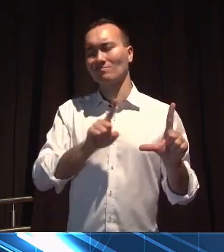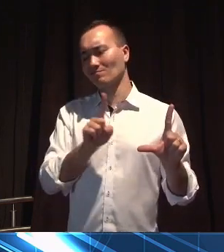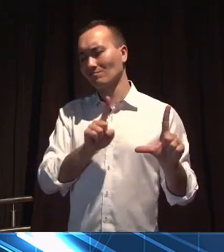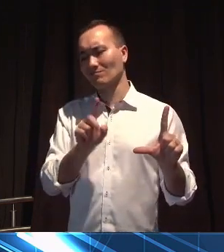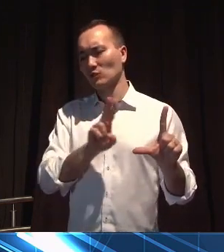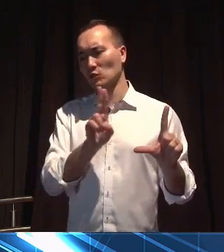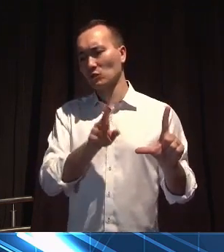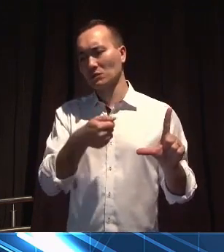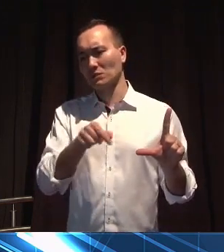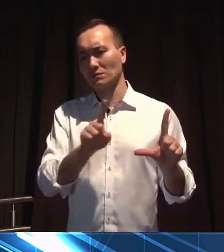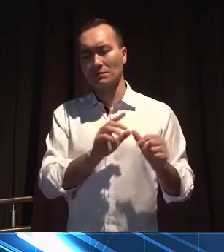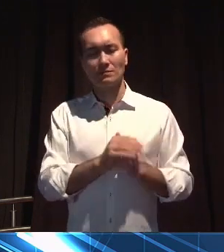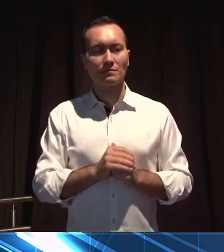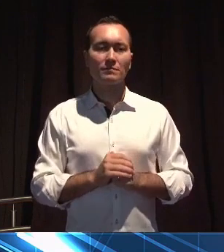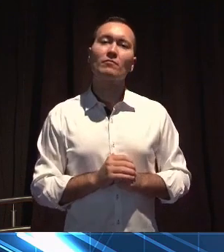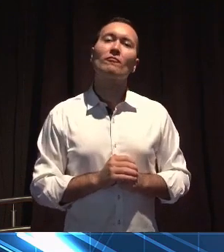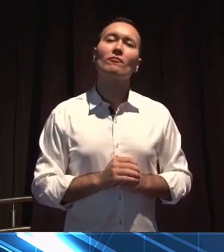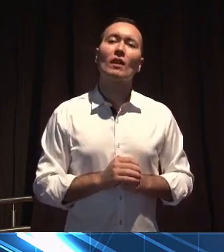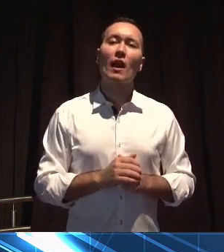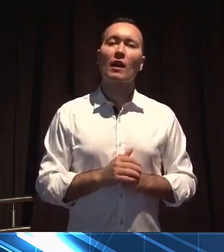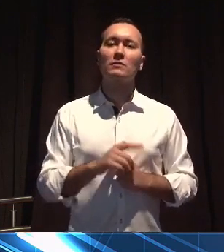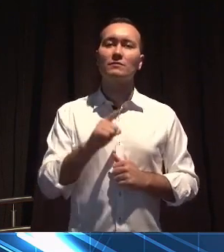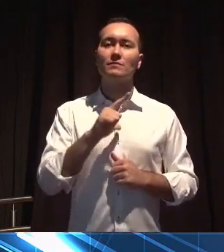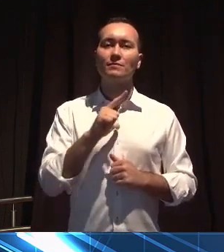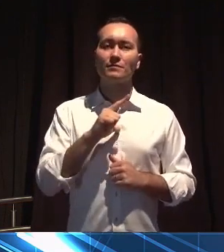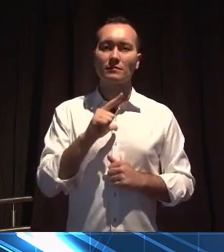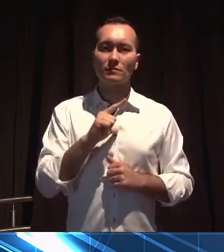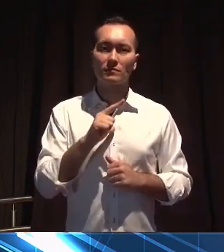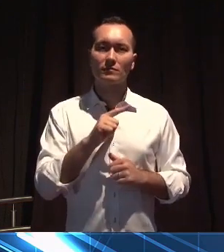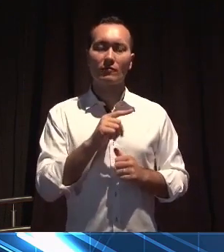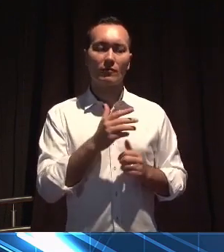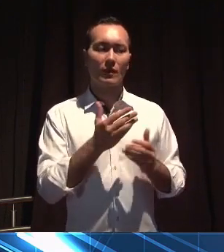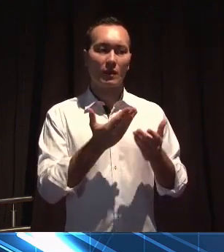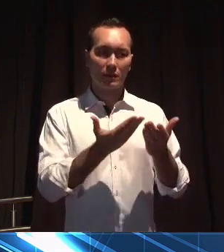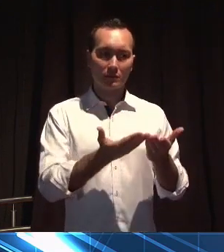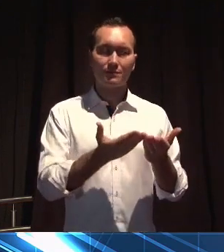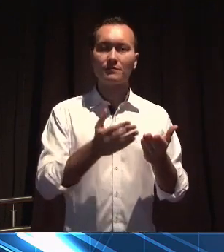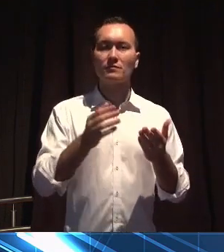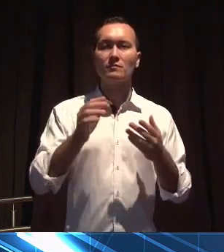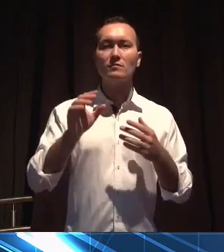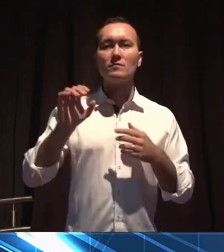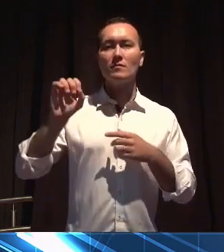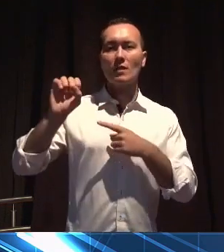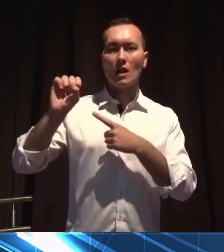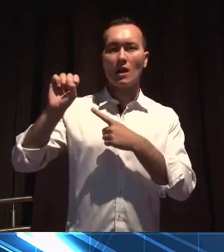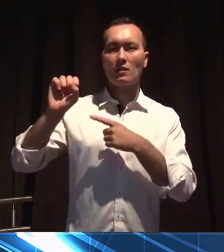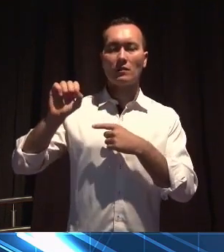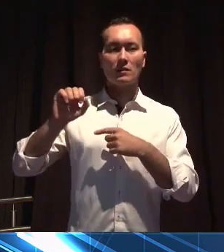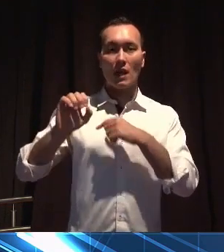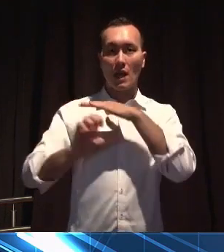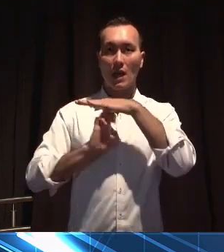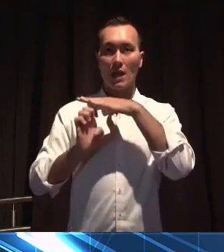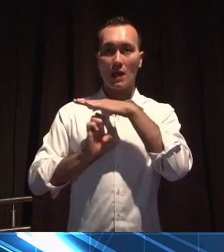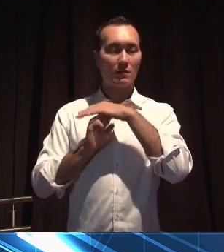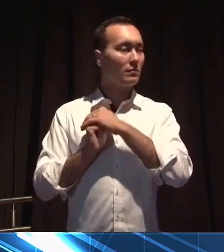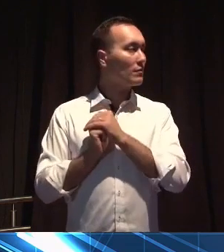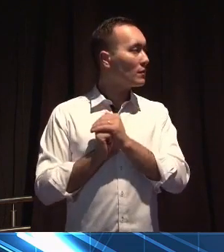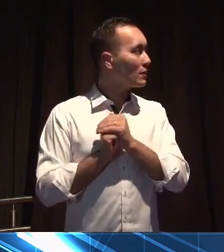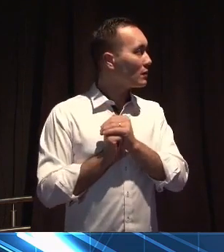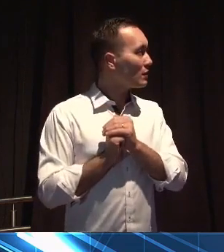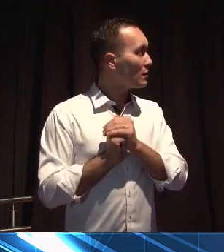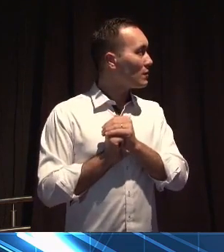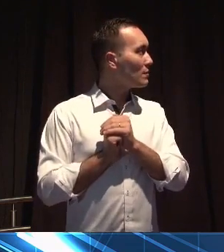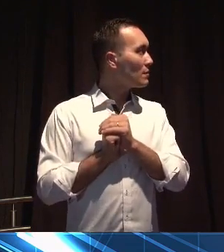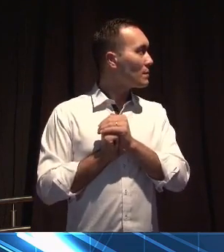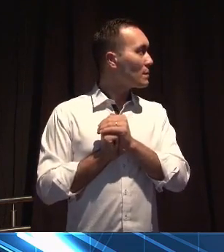da Sandy mats que ela é dom do Rubi na verdade mas é bem interessante que é ser às vezes vai querer fazer essas Abstrações